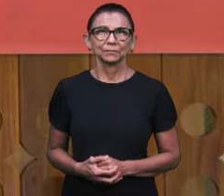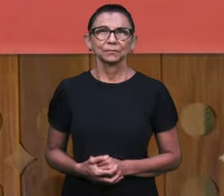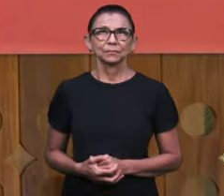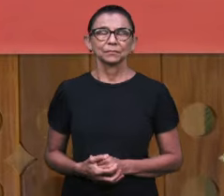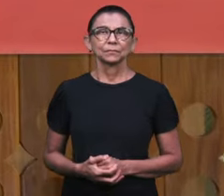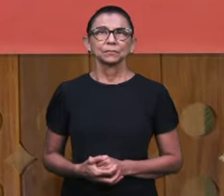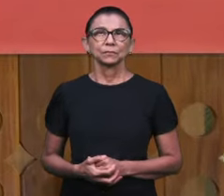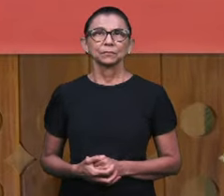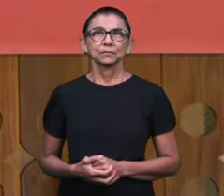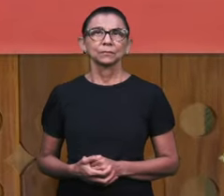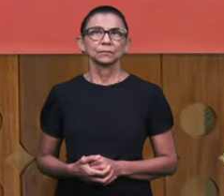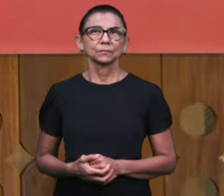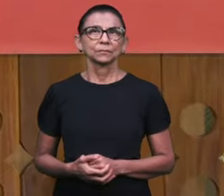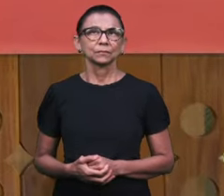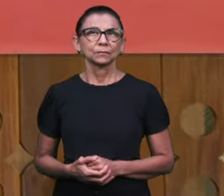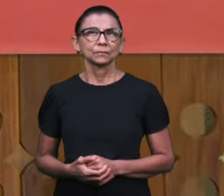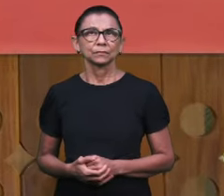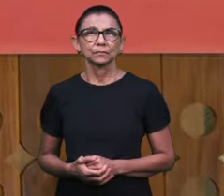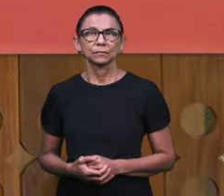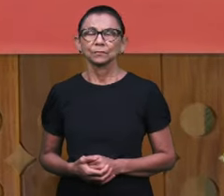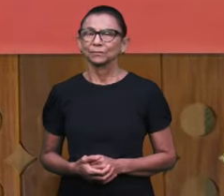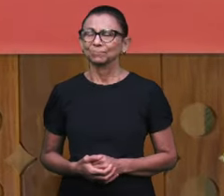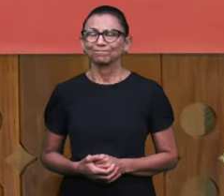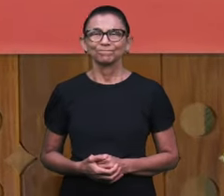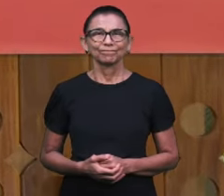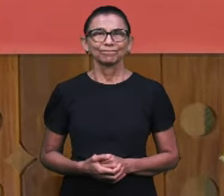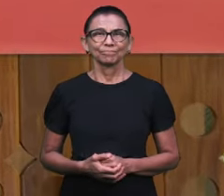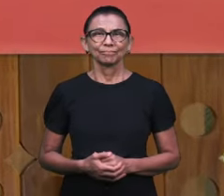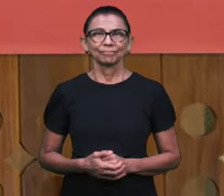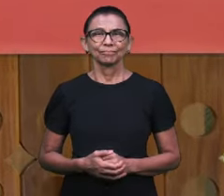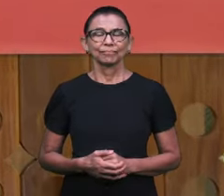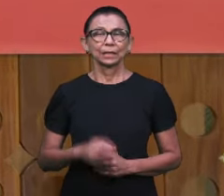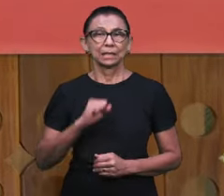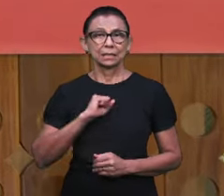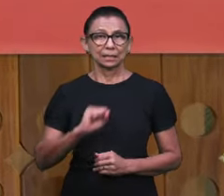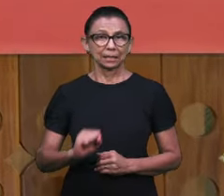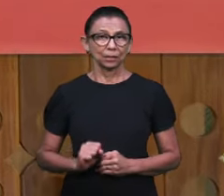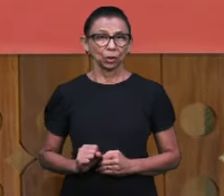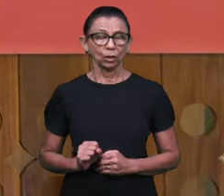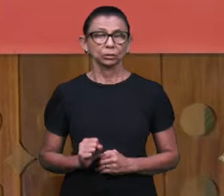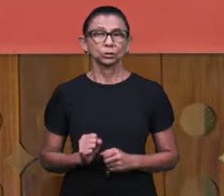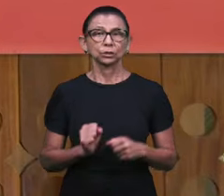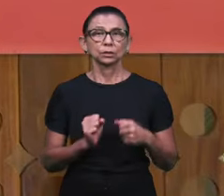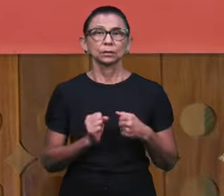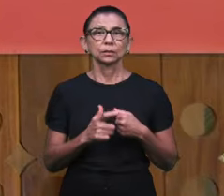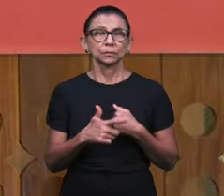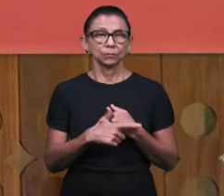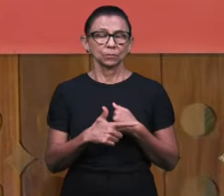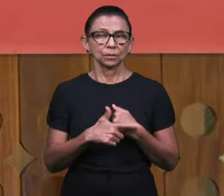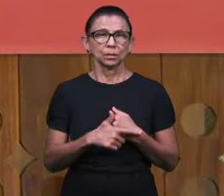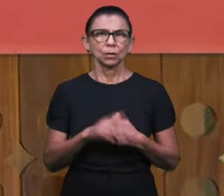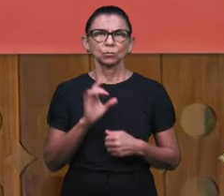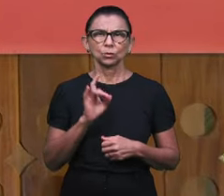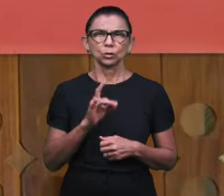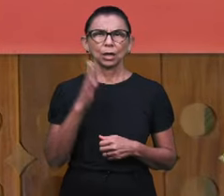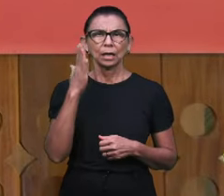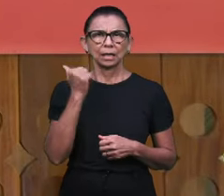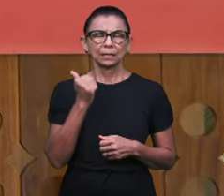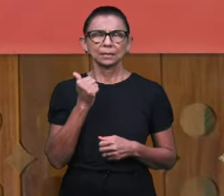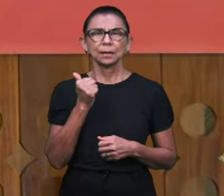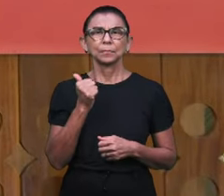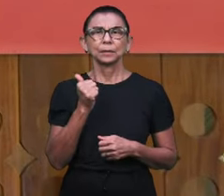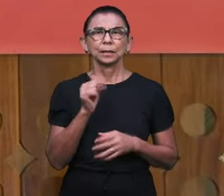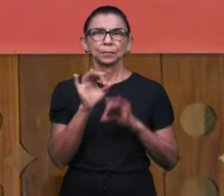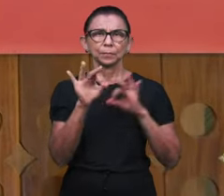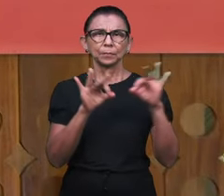só o sacerdote sabia dar aqueles toques para que o som não fosse diferente do outro. Então,